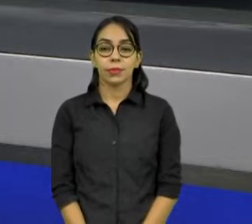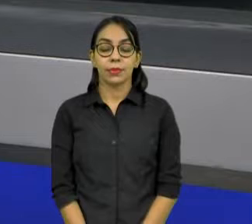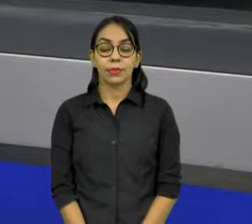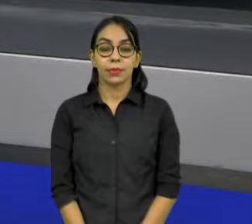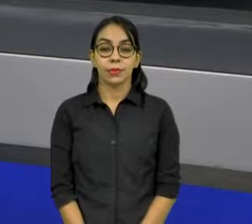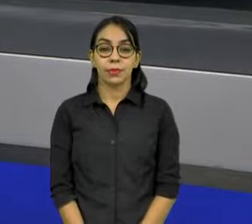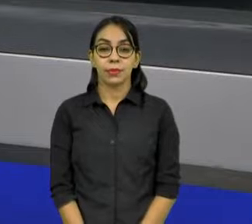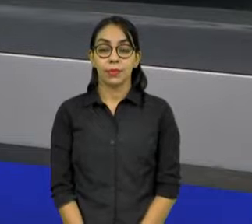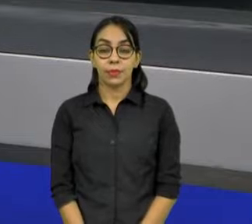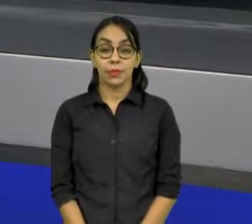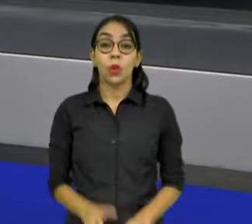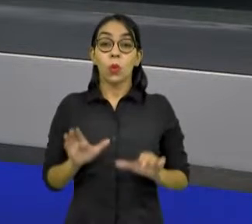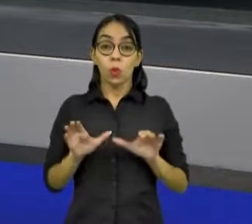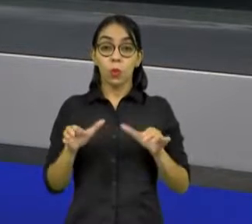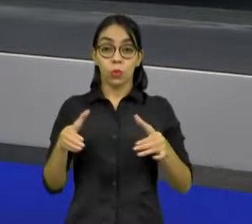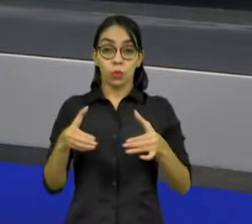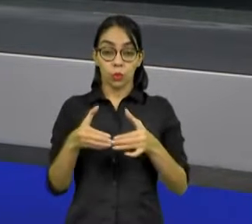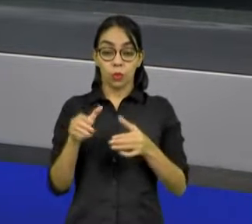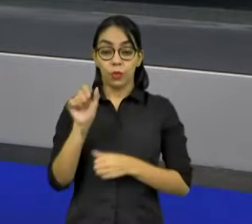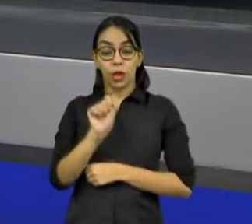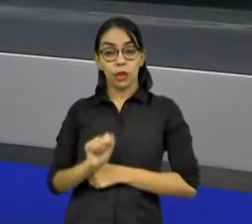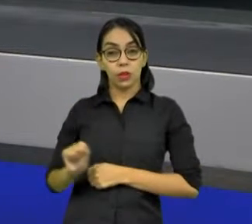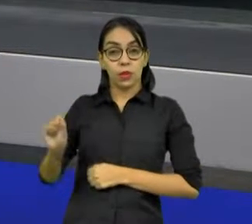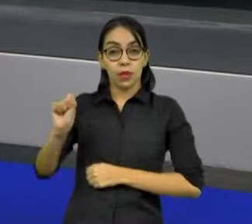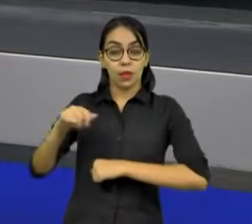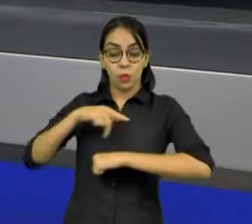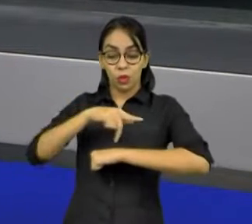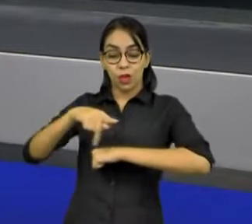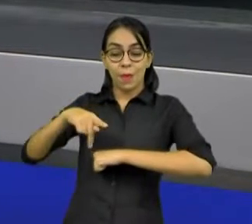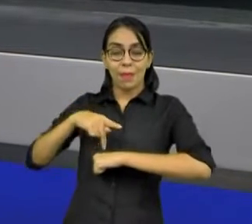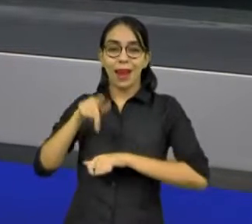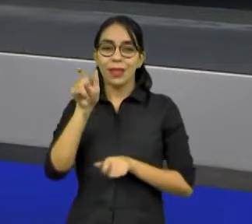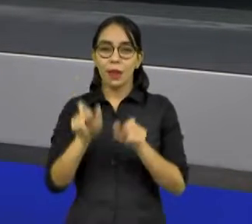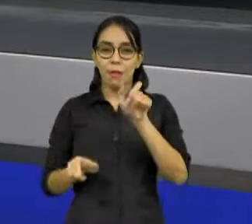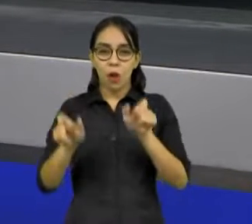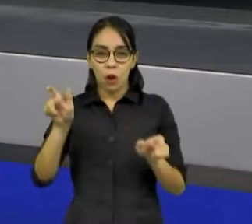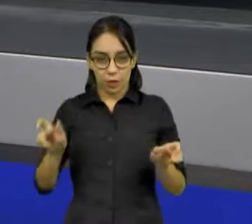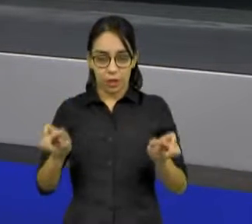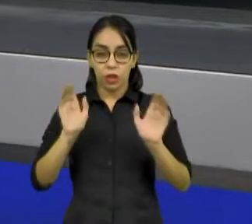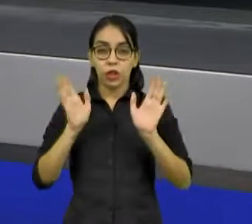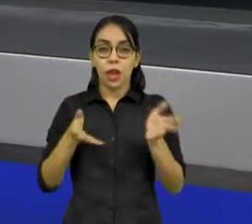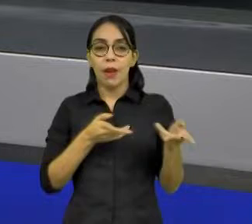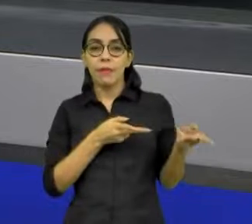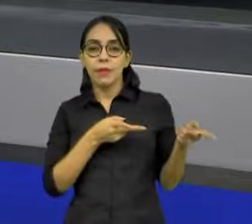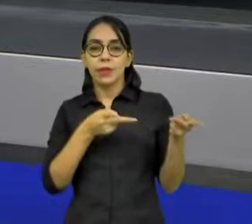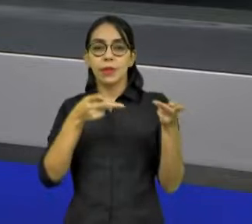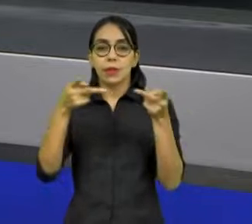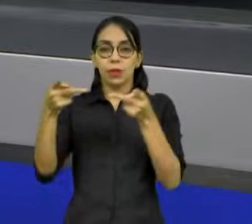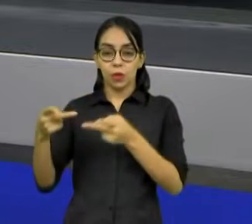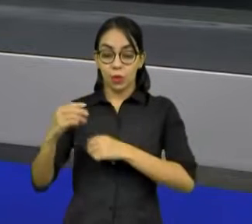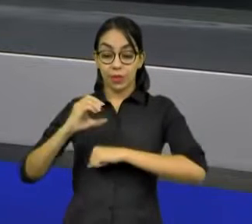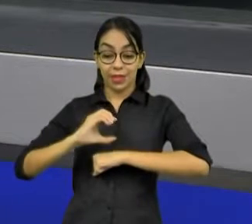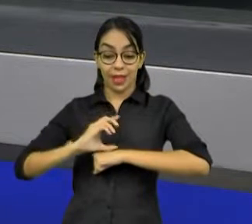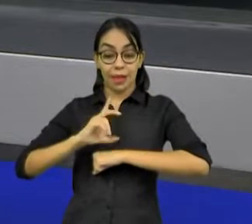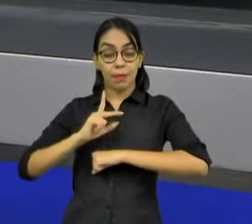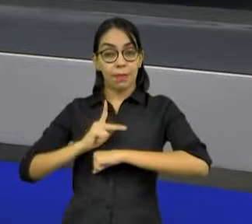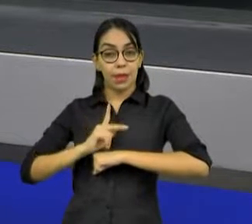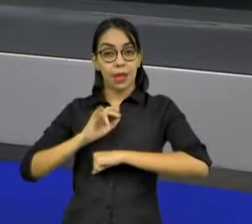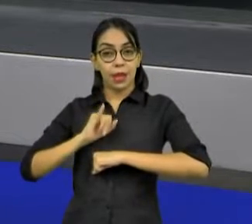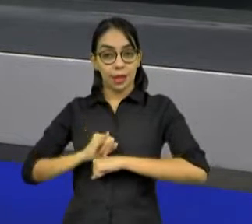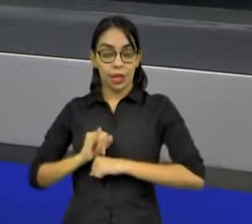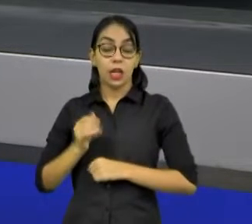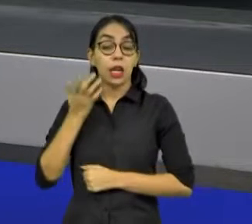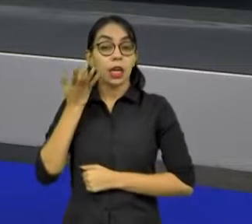O Clube da Associação dos Praças do Estado do Ceará recebe visita de deputados da CPI que investiga o destino de